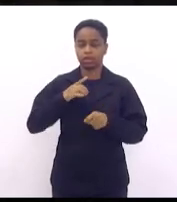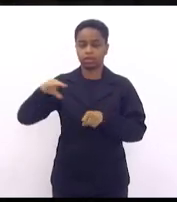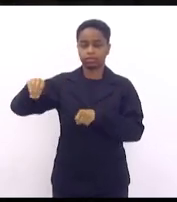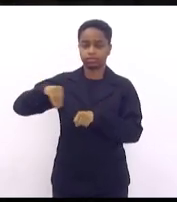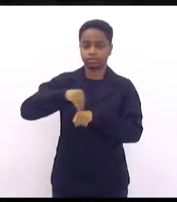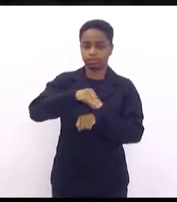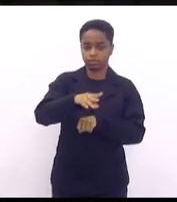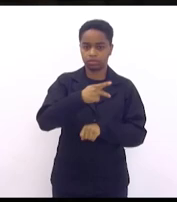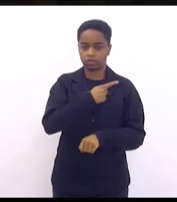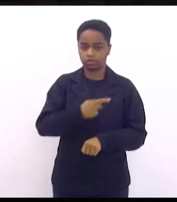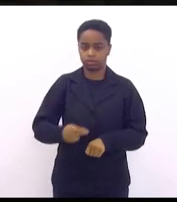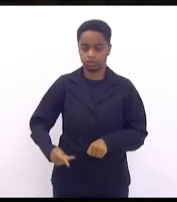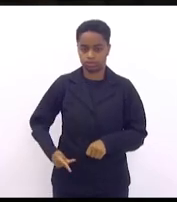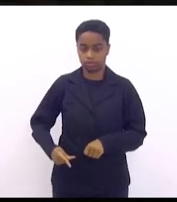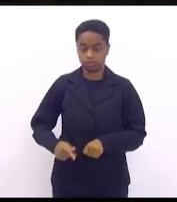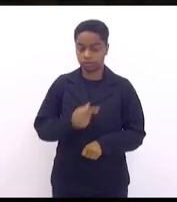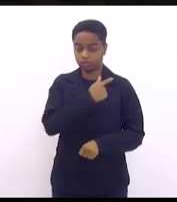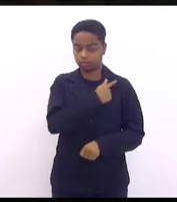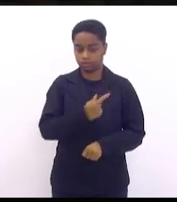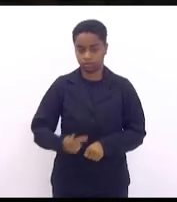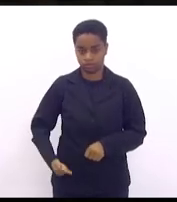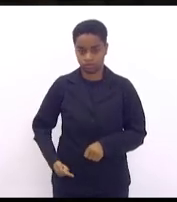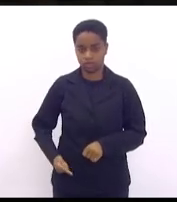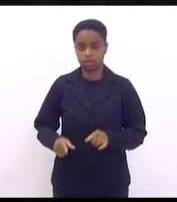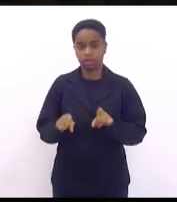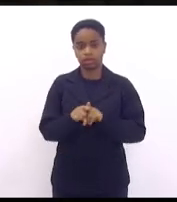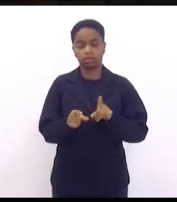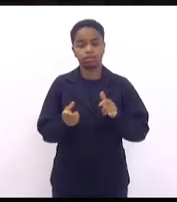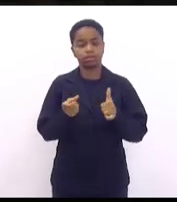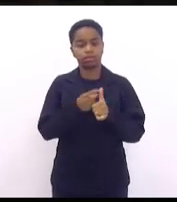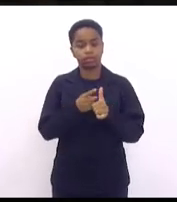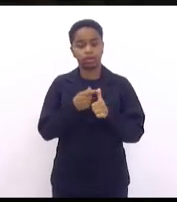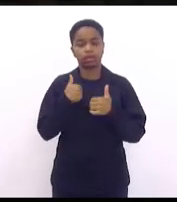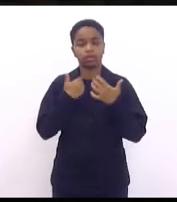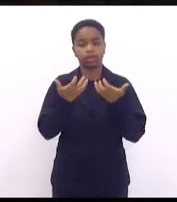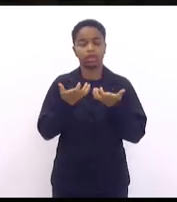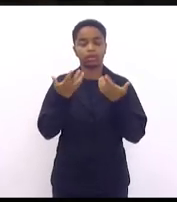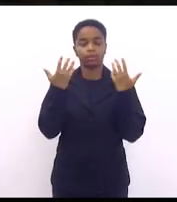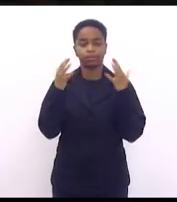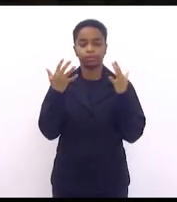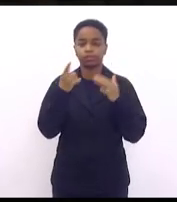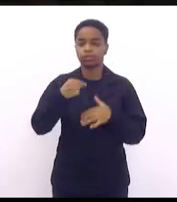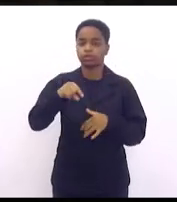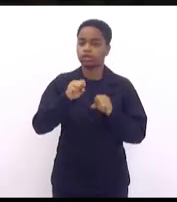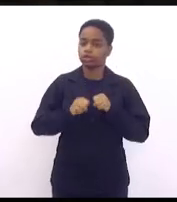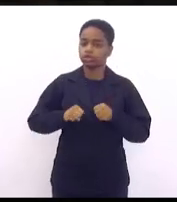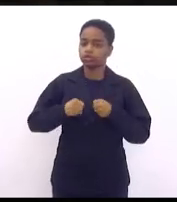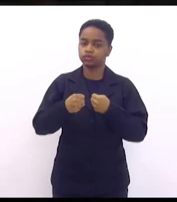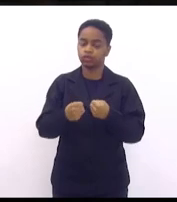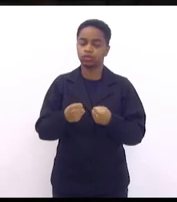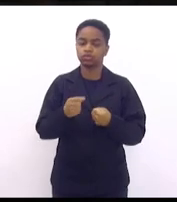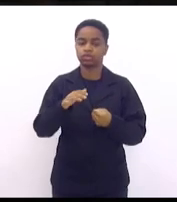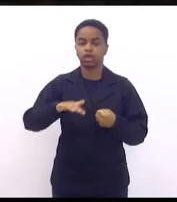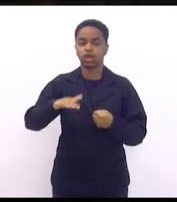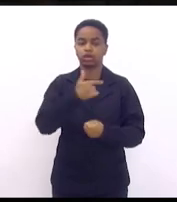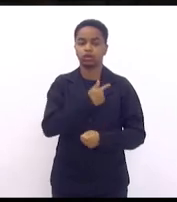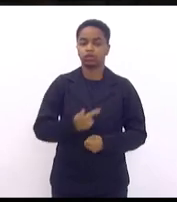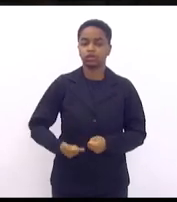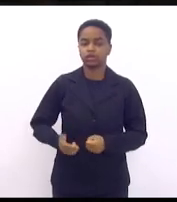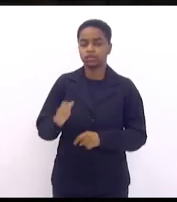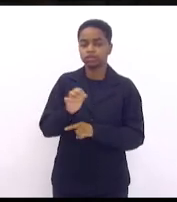pelo governo. Em primeiro lugar, gostaria de parabenizar o esforço conjunto do governo estadual